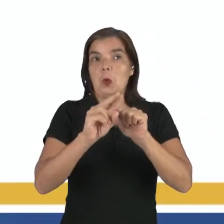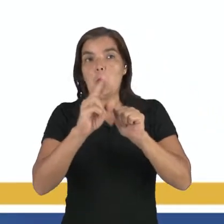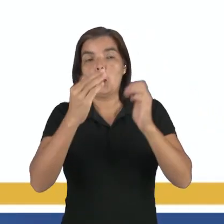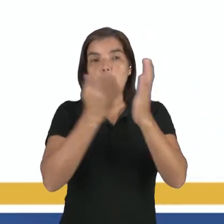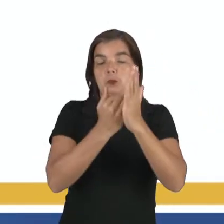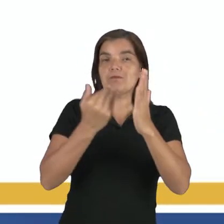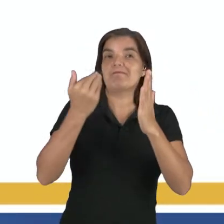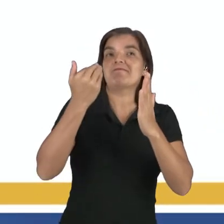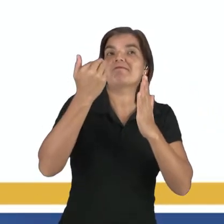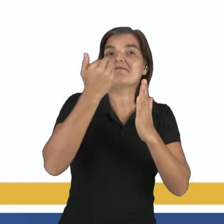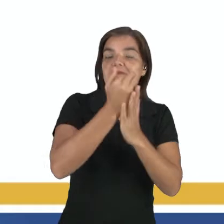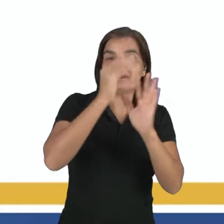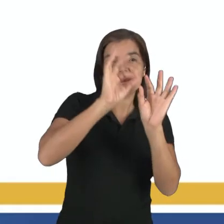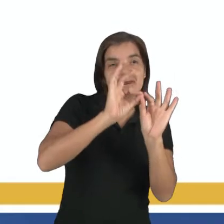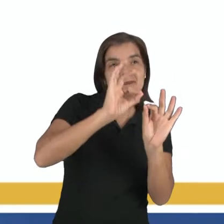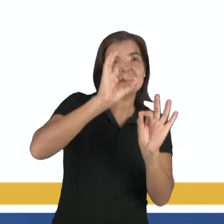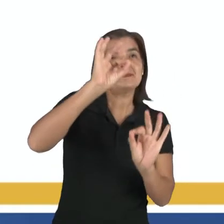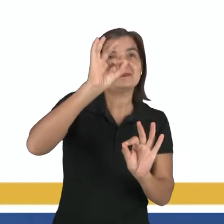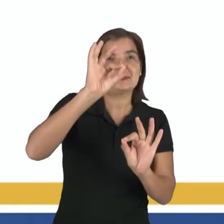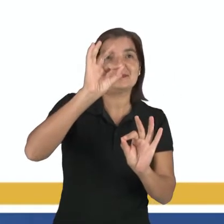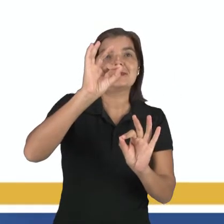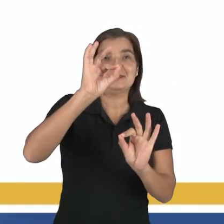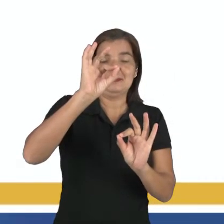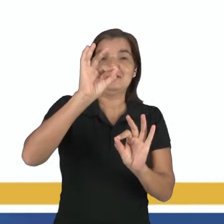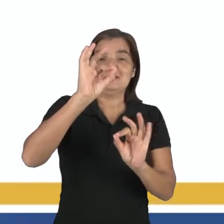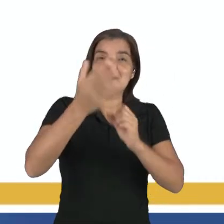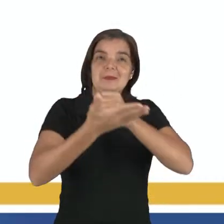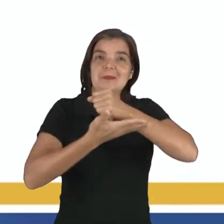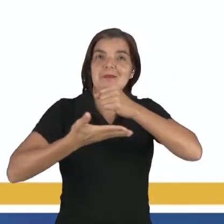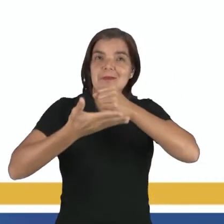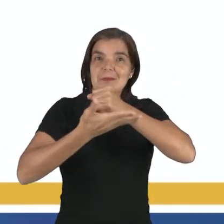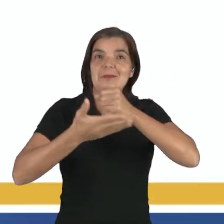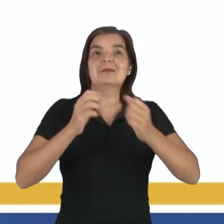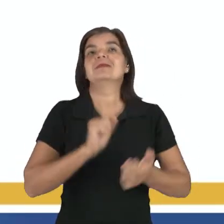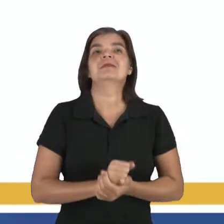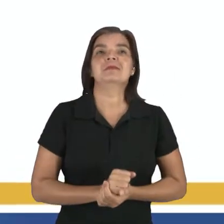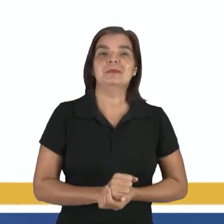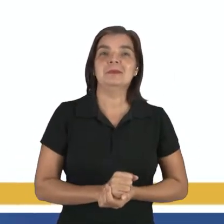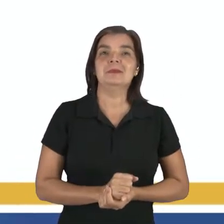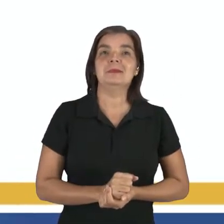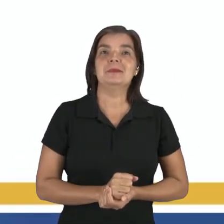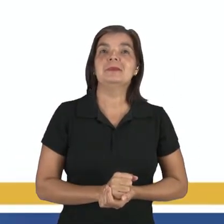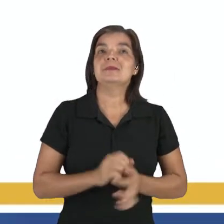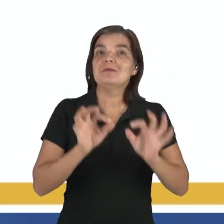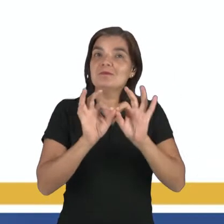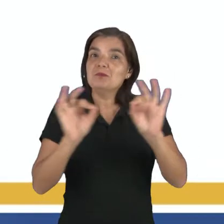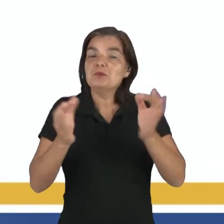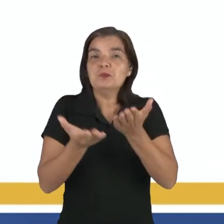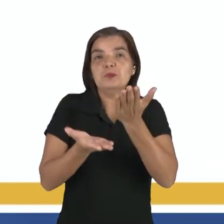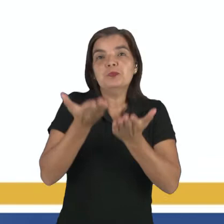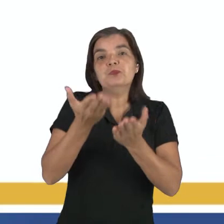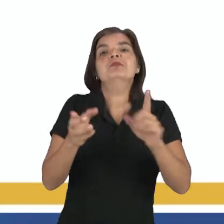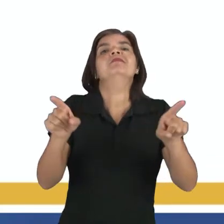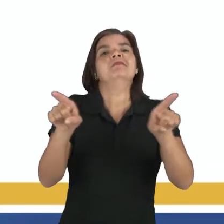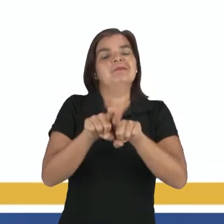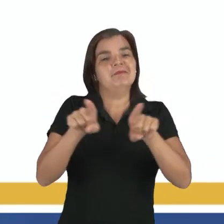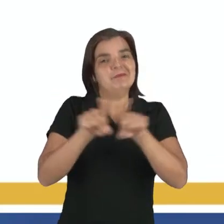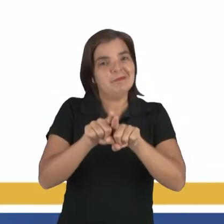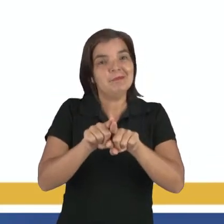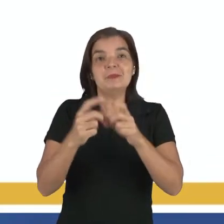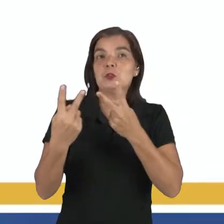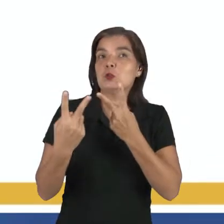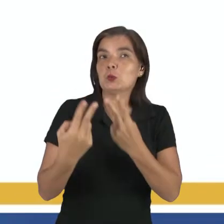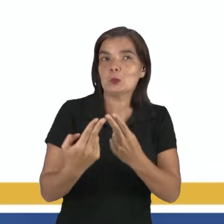alterada a alma aumentar a medida da área de sua base a medida do volume